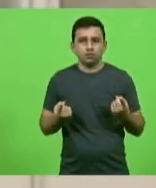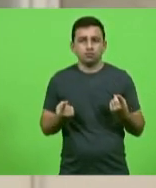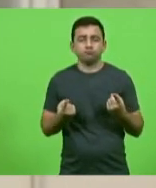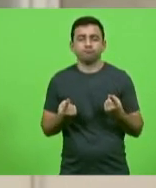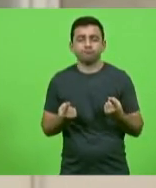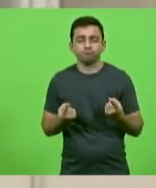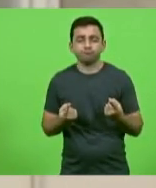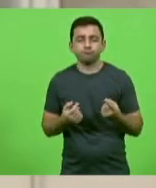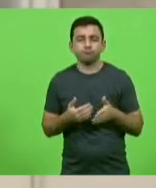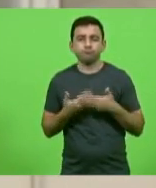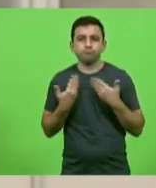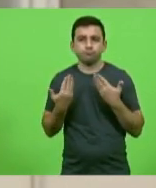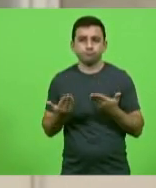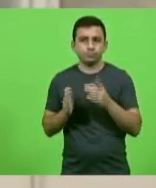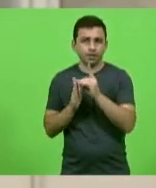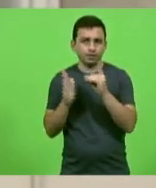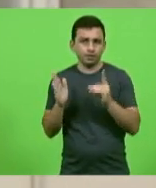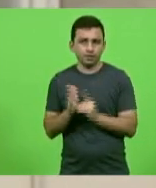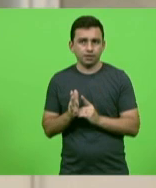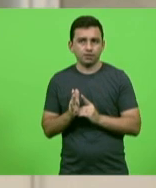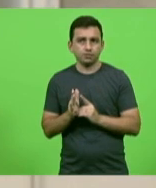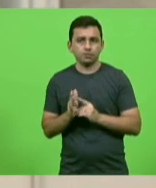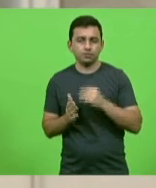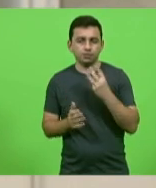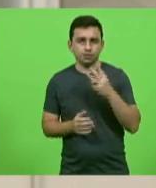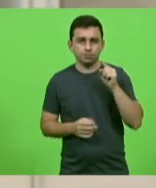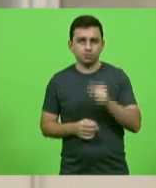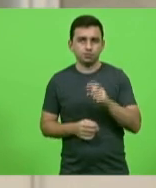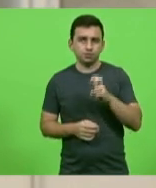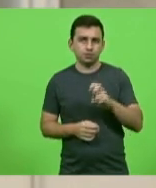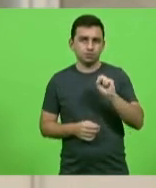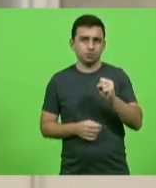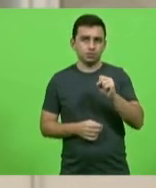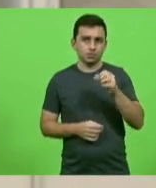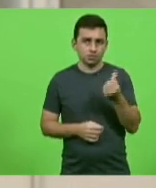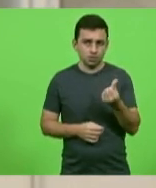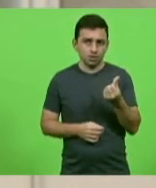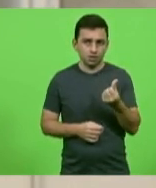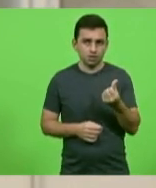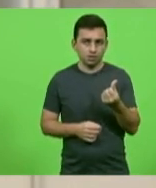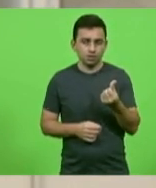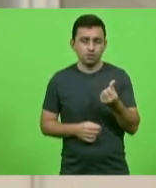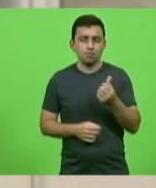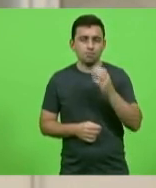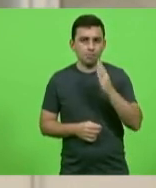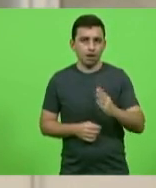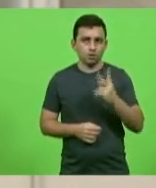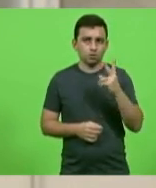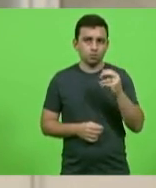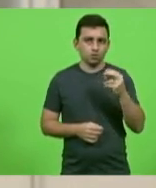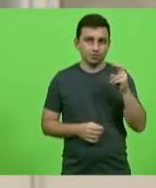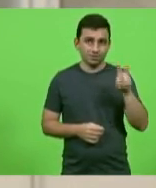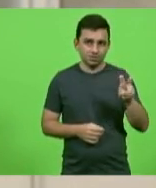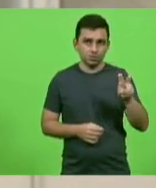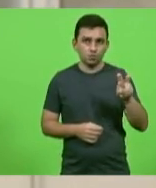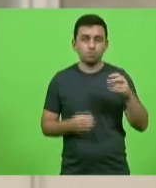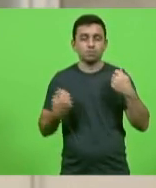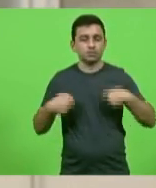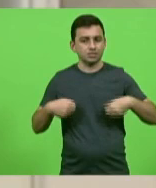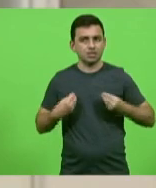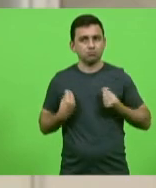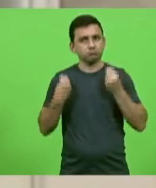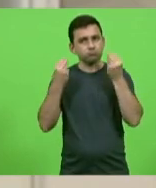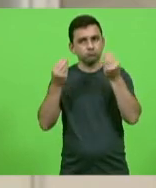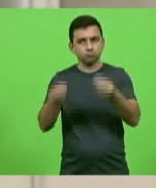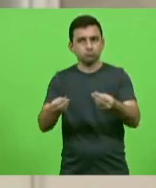o decreto nº 3586/2001 cinco prevê a delegação